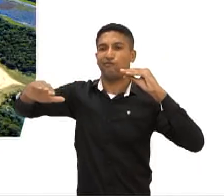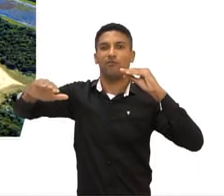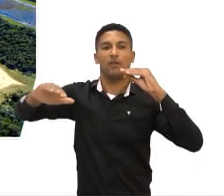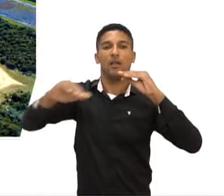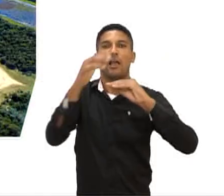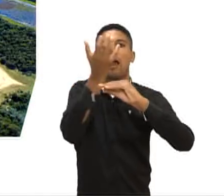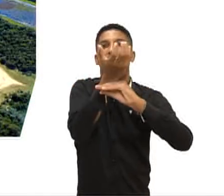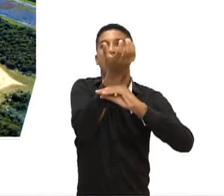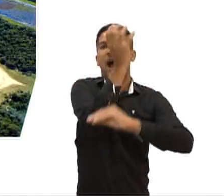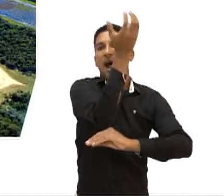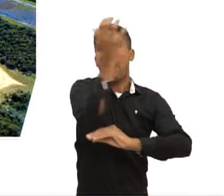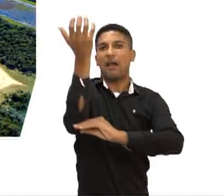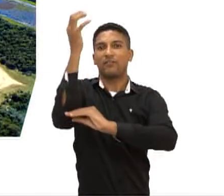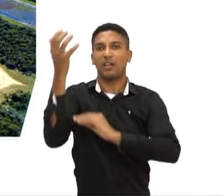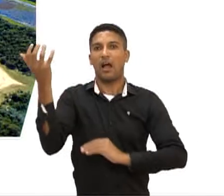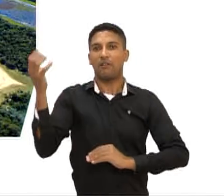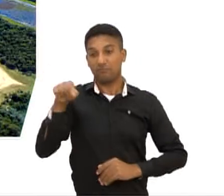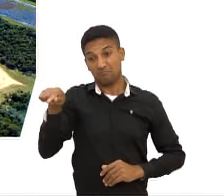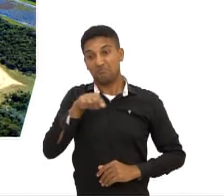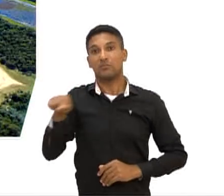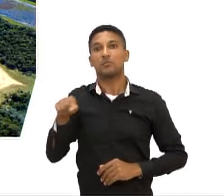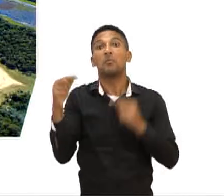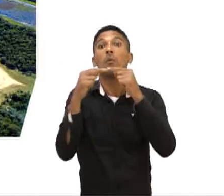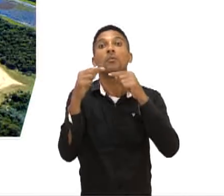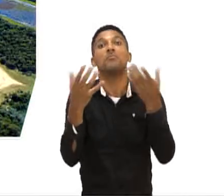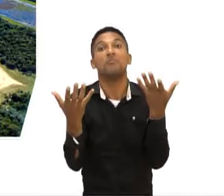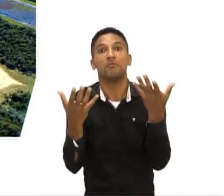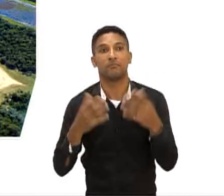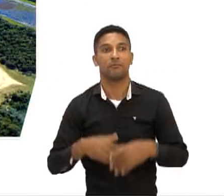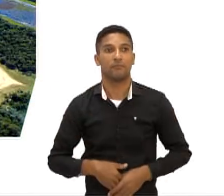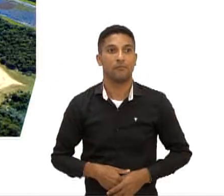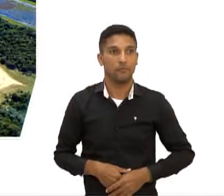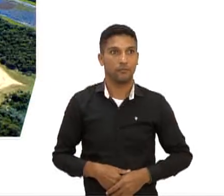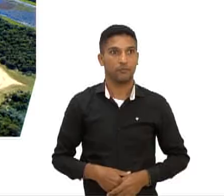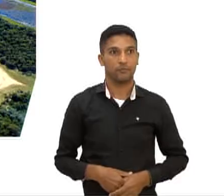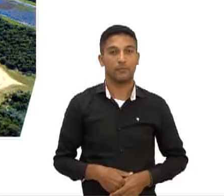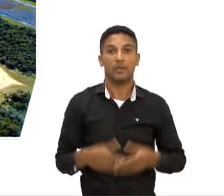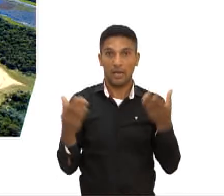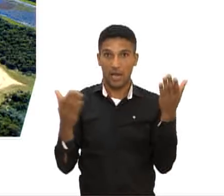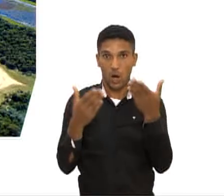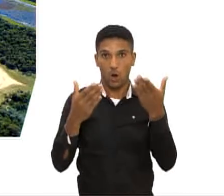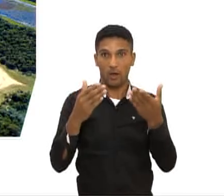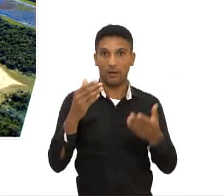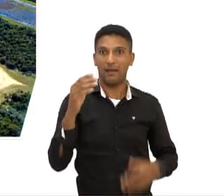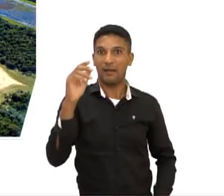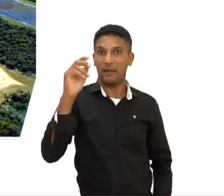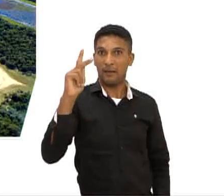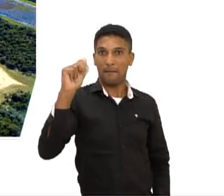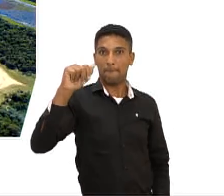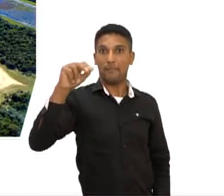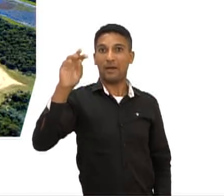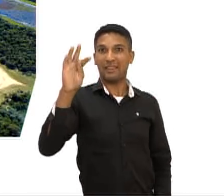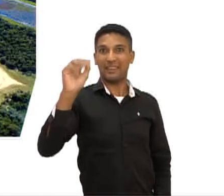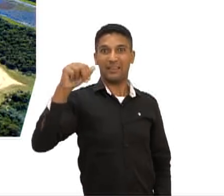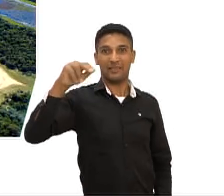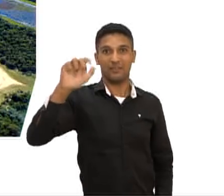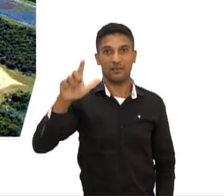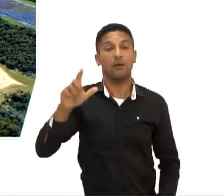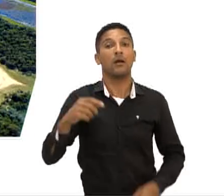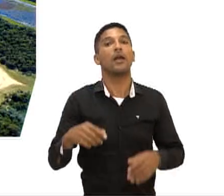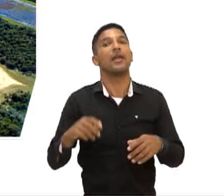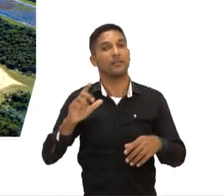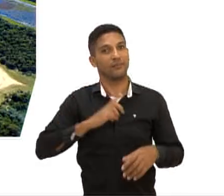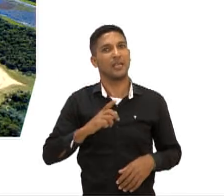Pantanal. Ele é extremamente rico quando a gente fala de fauna brasileira. Ela abriga